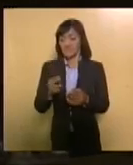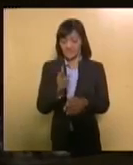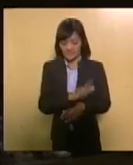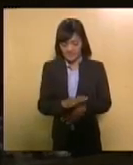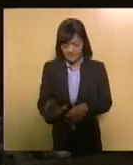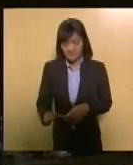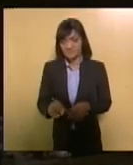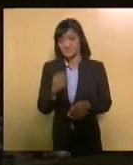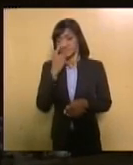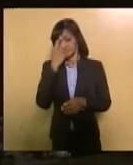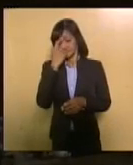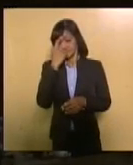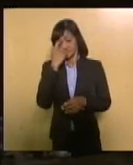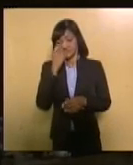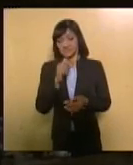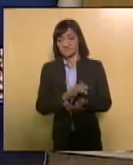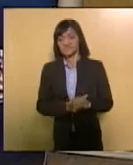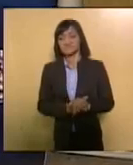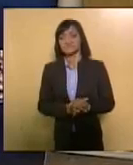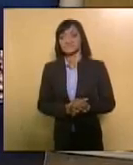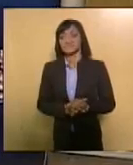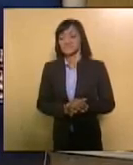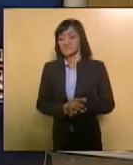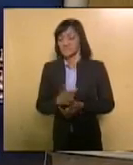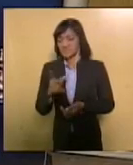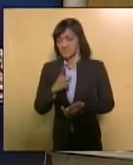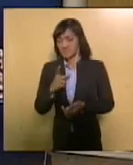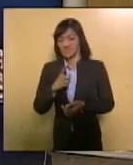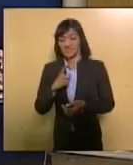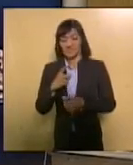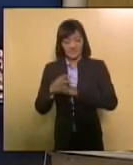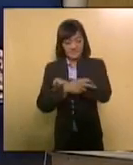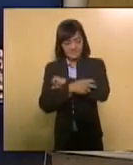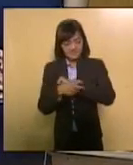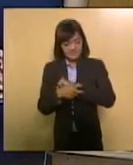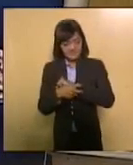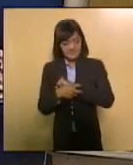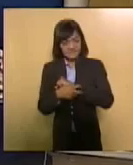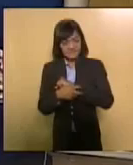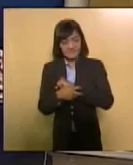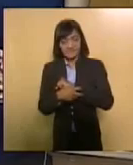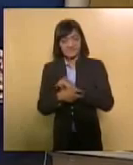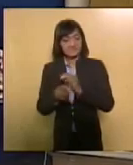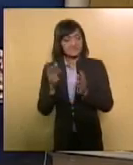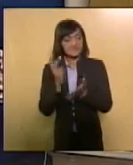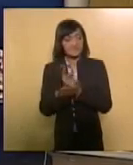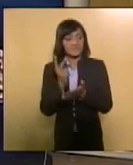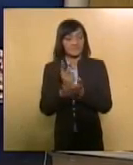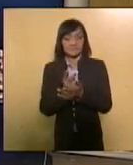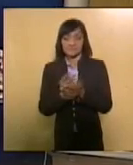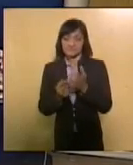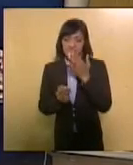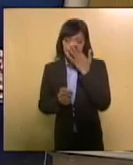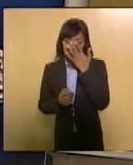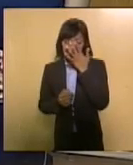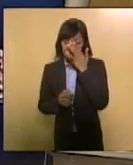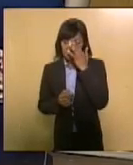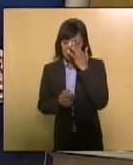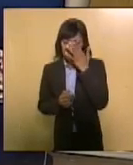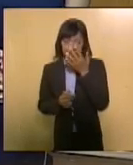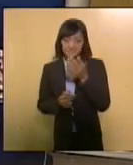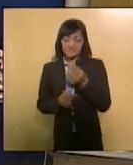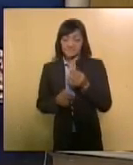crianças eh Existem muitos crimes interpessoais que são perpetrados que são eh crimes